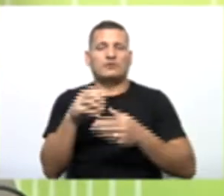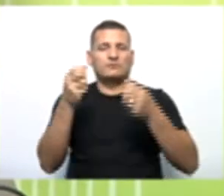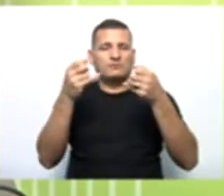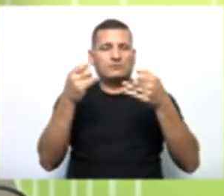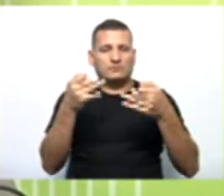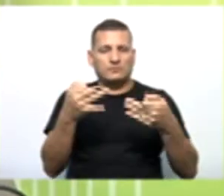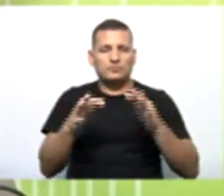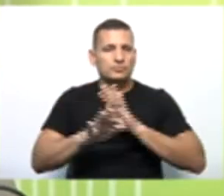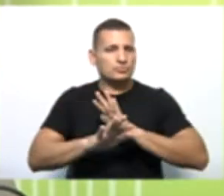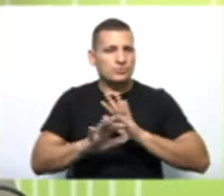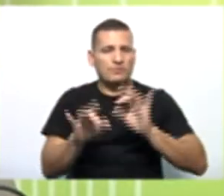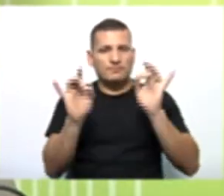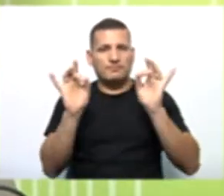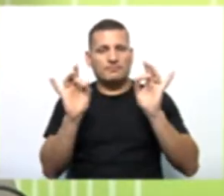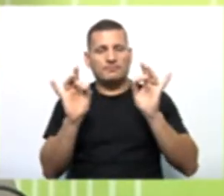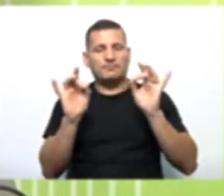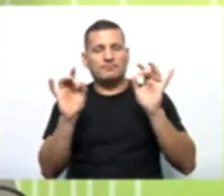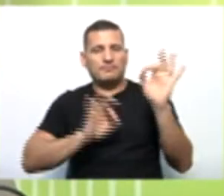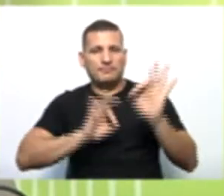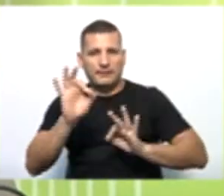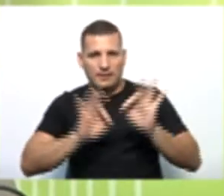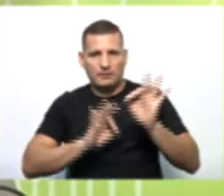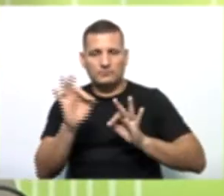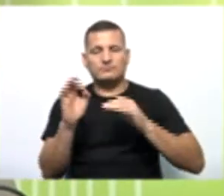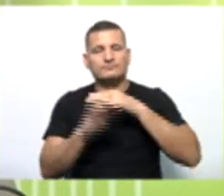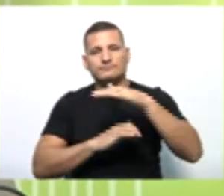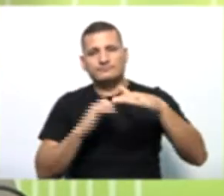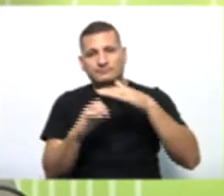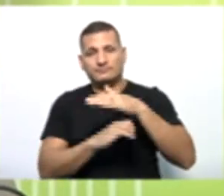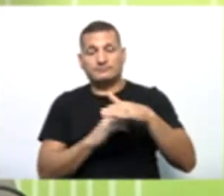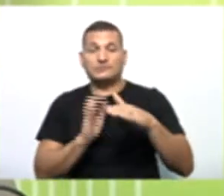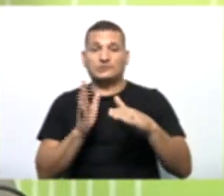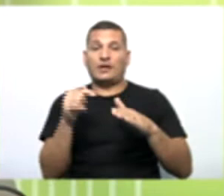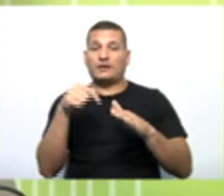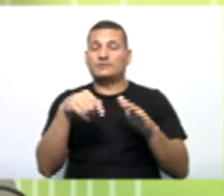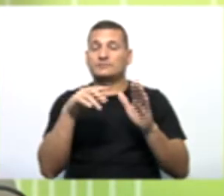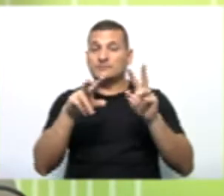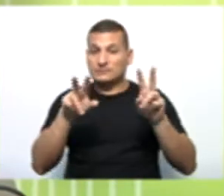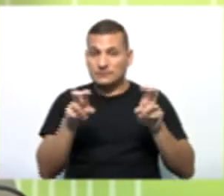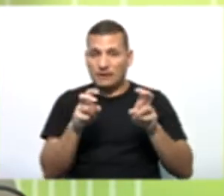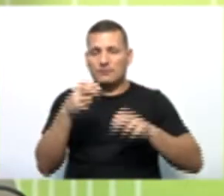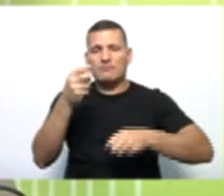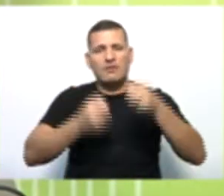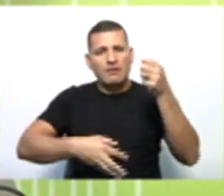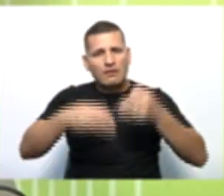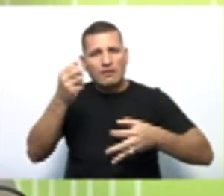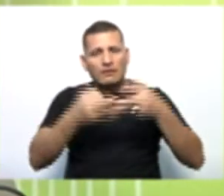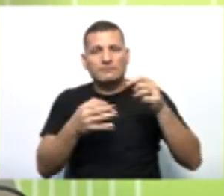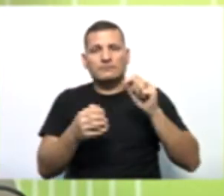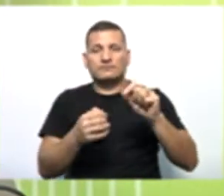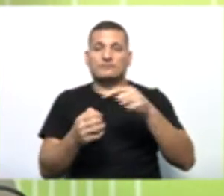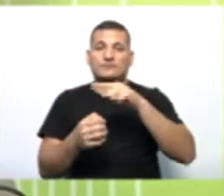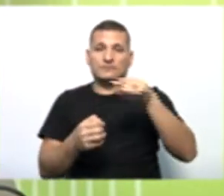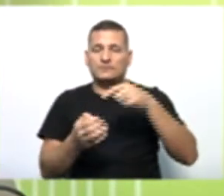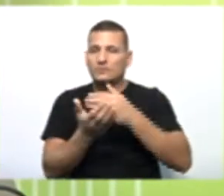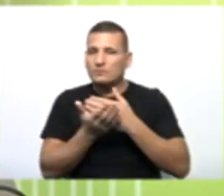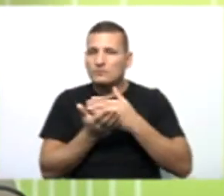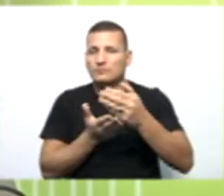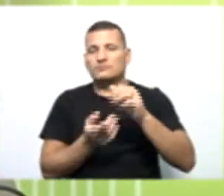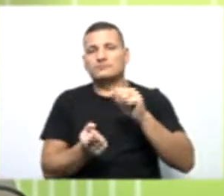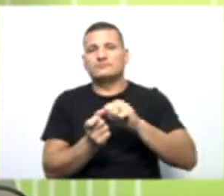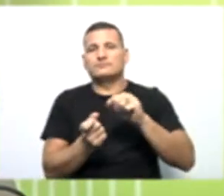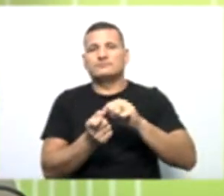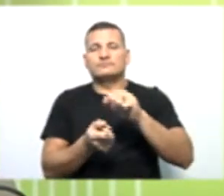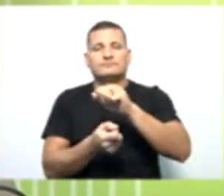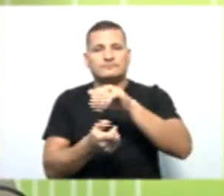plano de negócio. Já abordamos esse assunto para que vocês já comecem a fazer a atividade que a gente passou